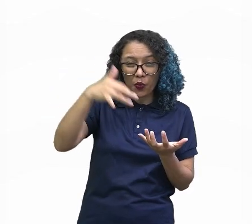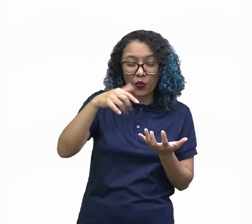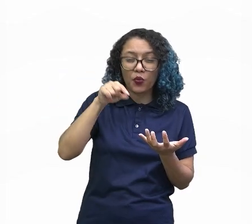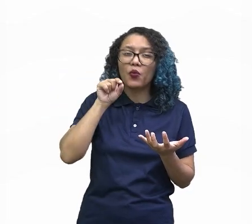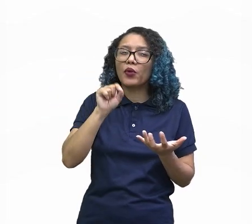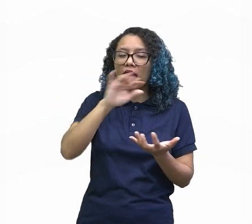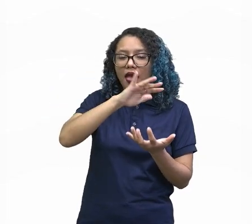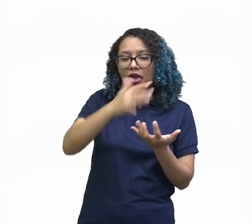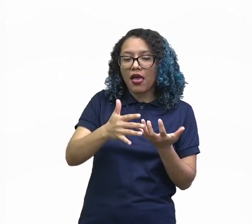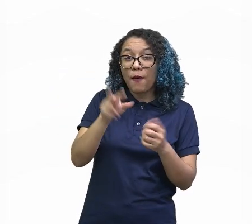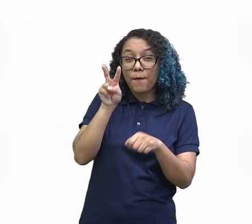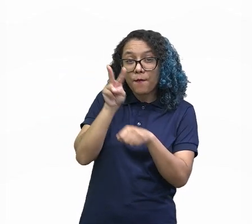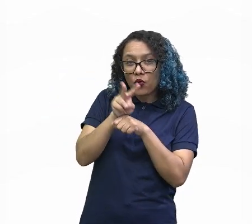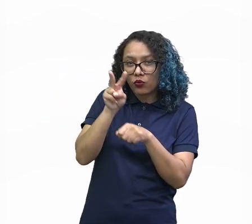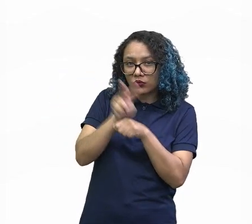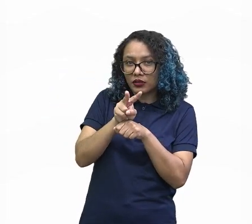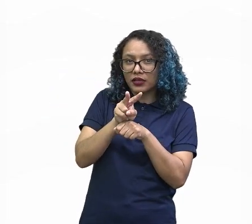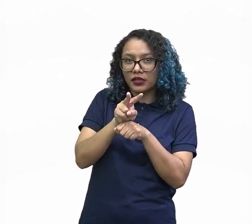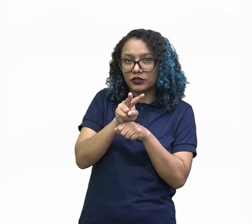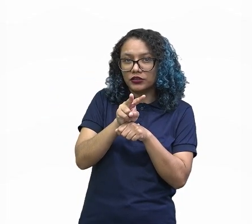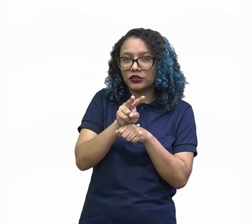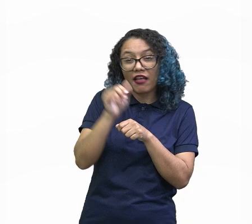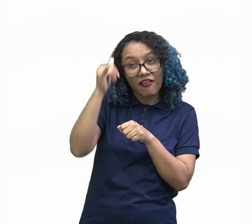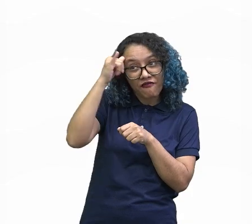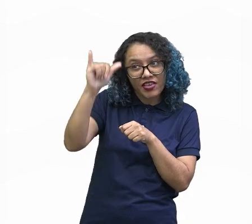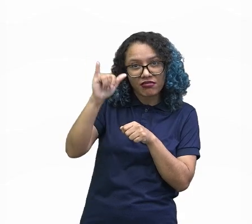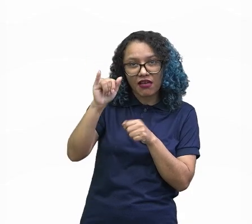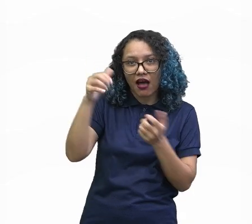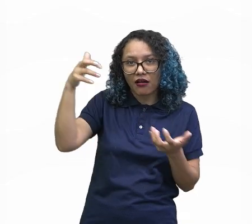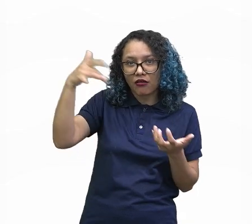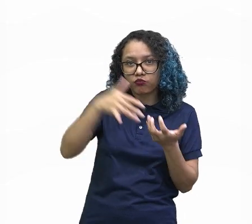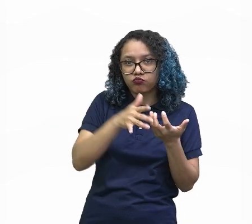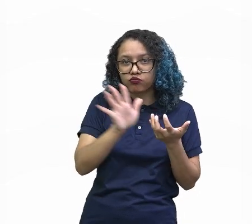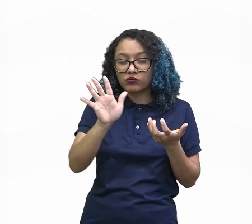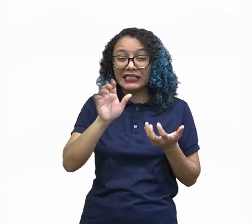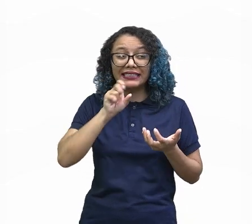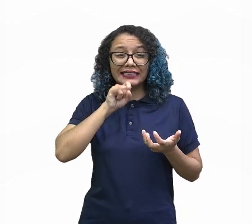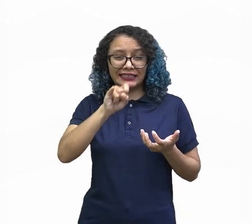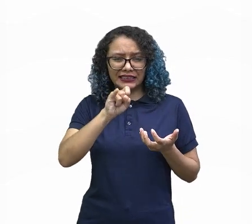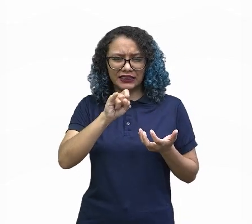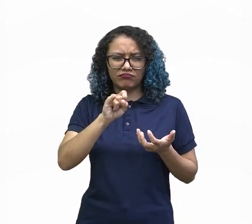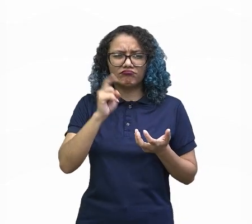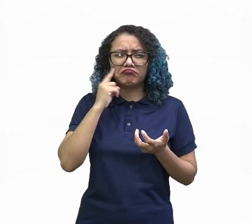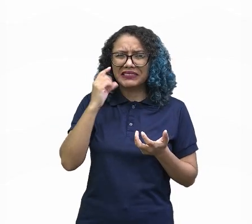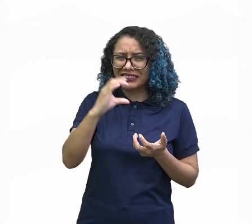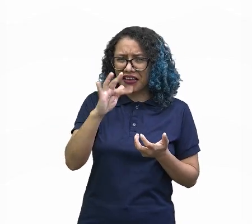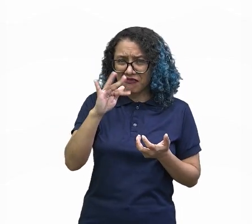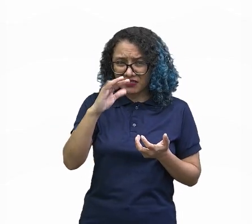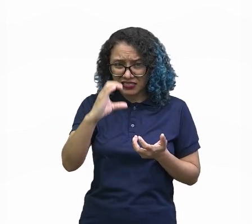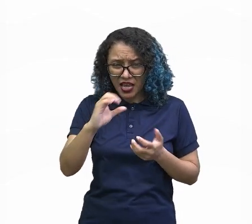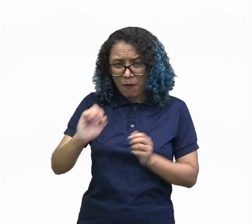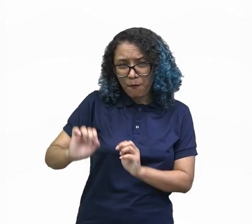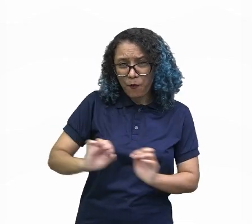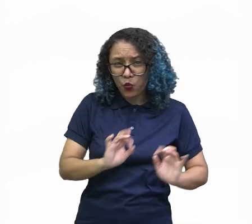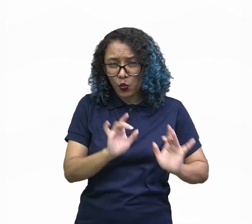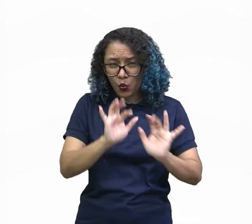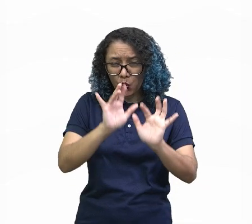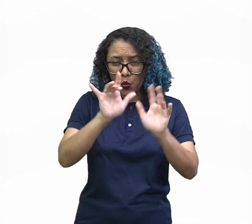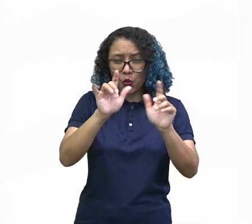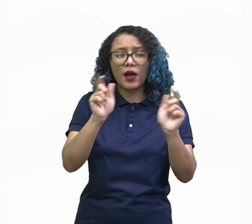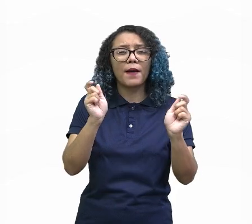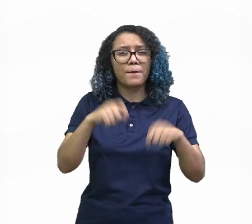gente tem esse poluente aí lançado cada vez mais no ar atmosférico, o que vai acontecer? Ele vai